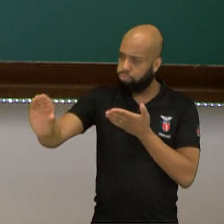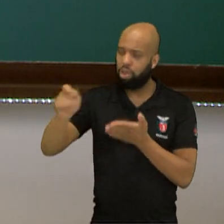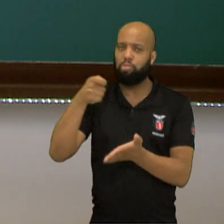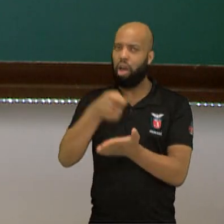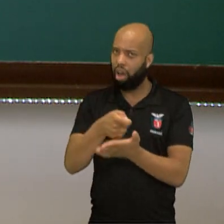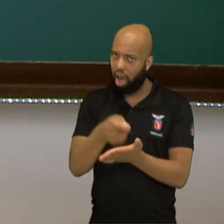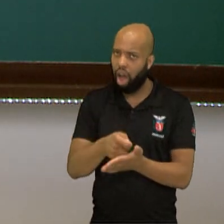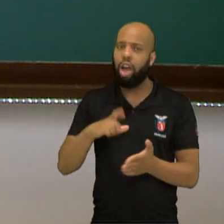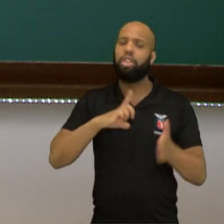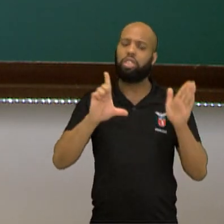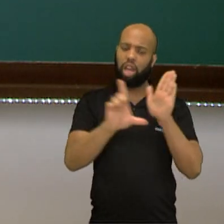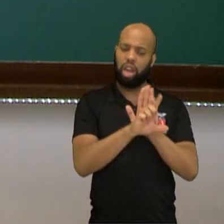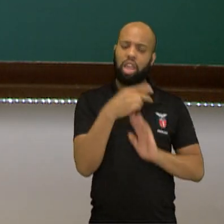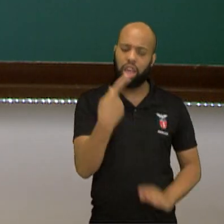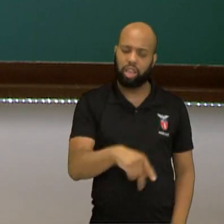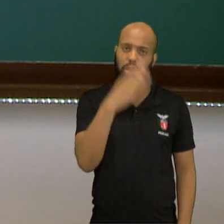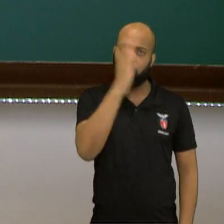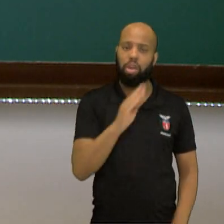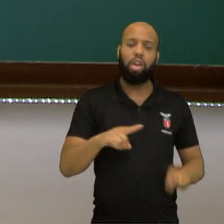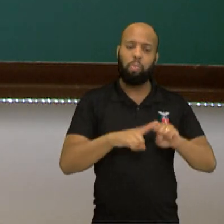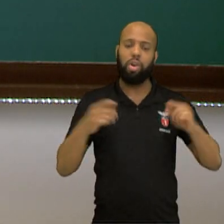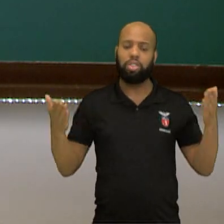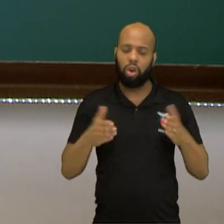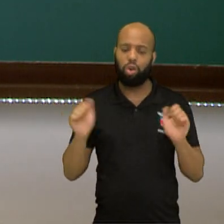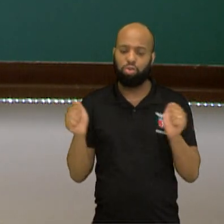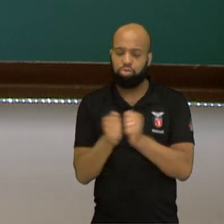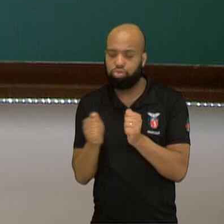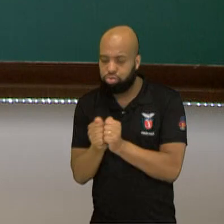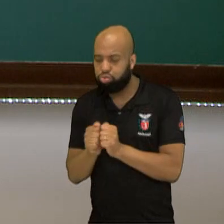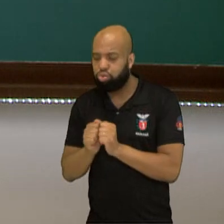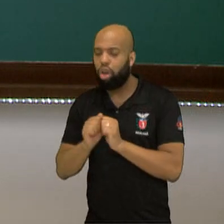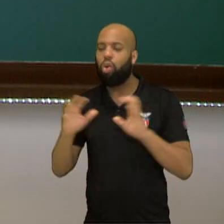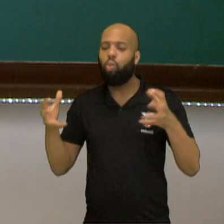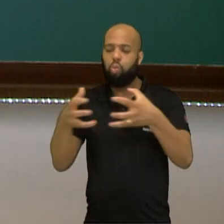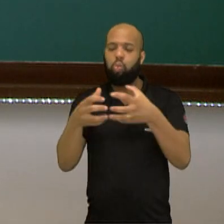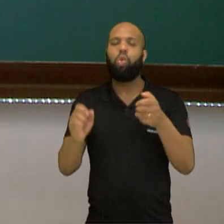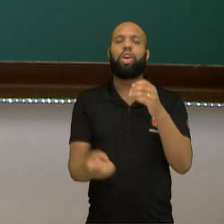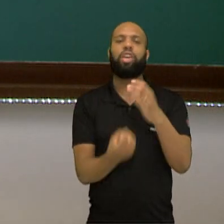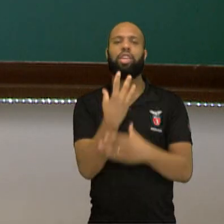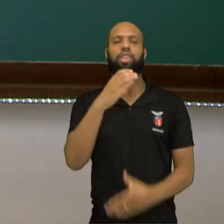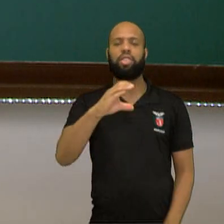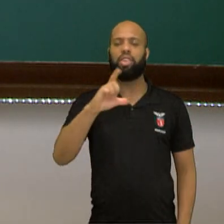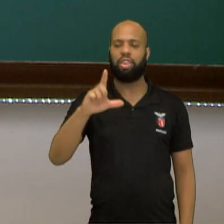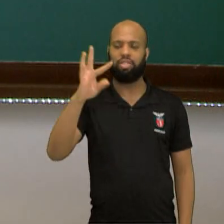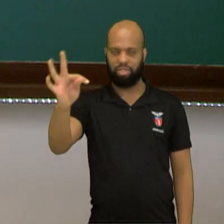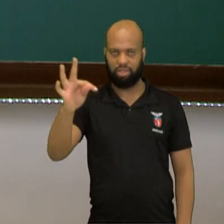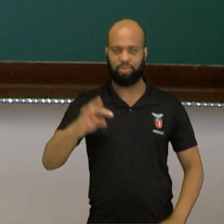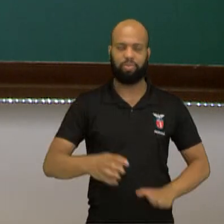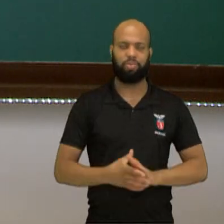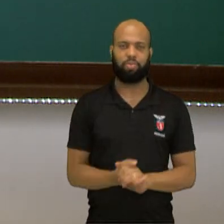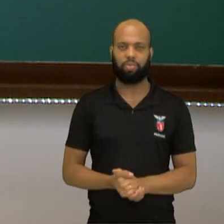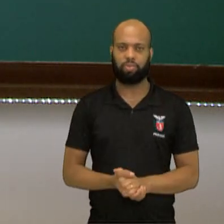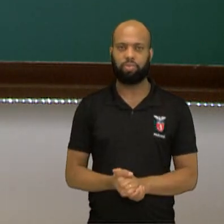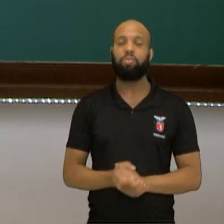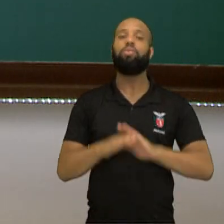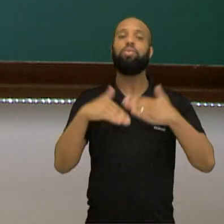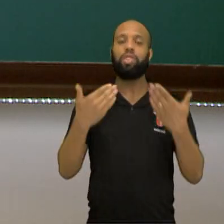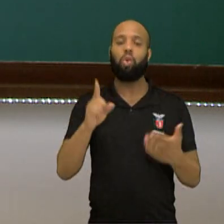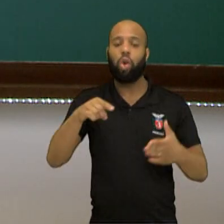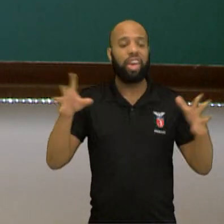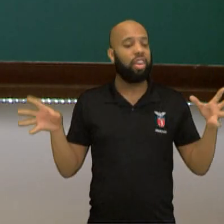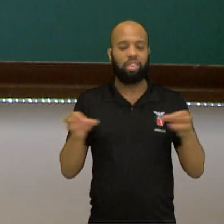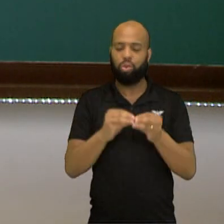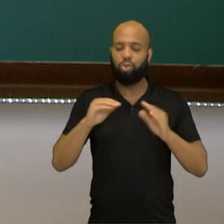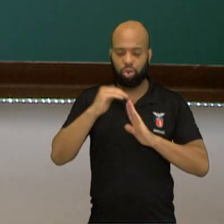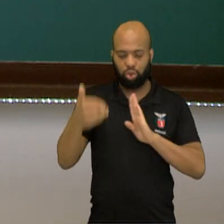já no Brasil, mas agora juntas todas no mesmo Código de Leis Trabalhistas, a CLT, o resumo das